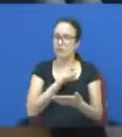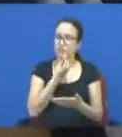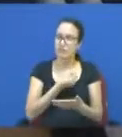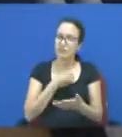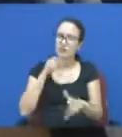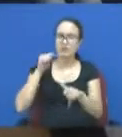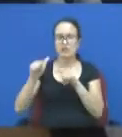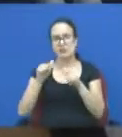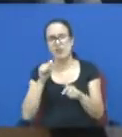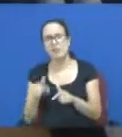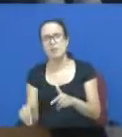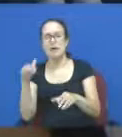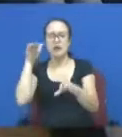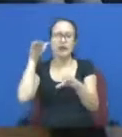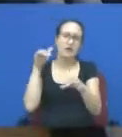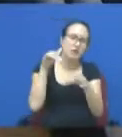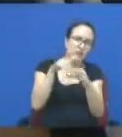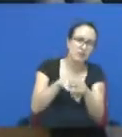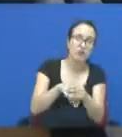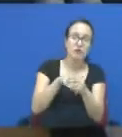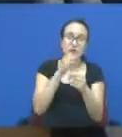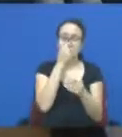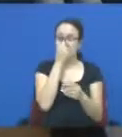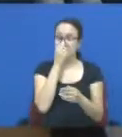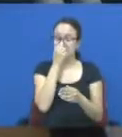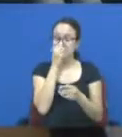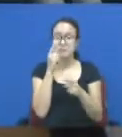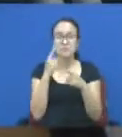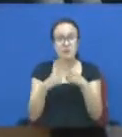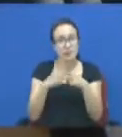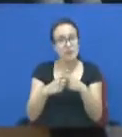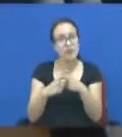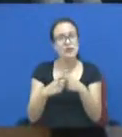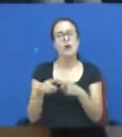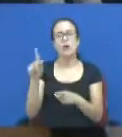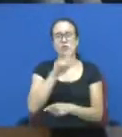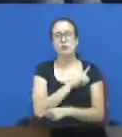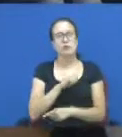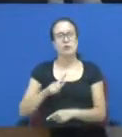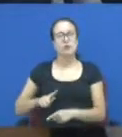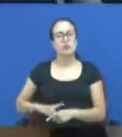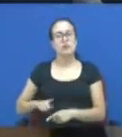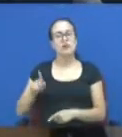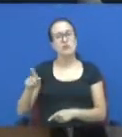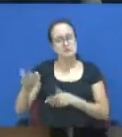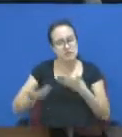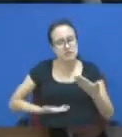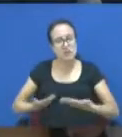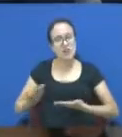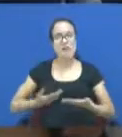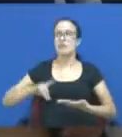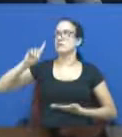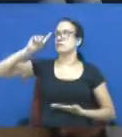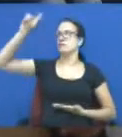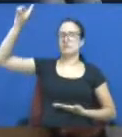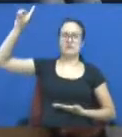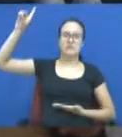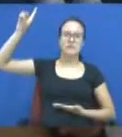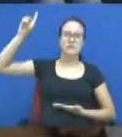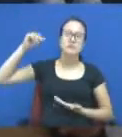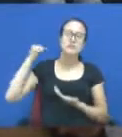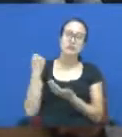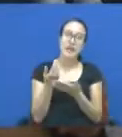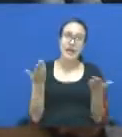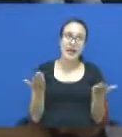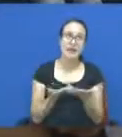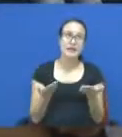voto como formas de manifestar sua convicção de que o governo é servo de Deus. Esta casa está a